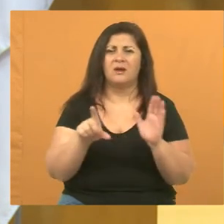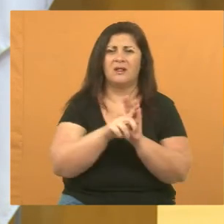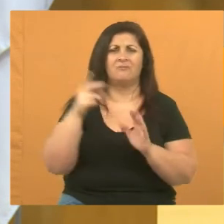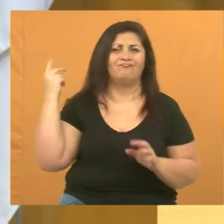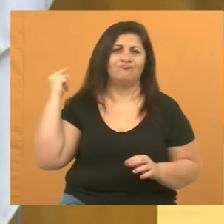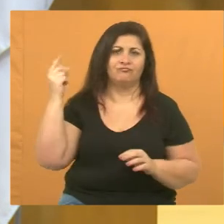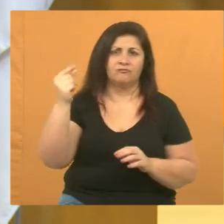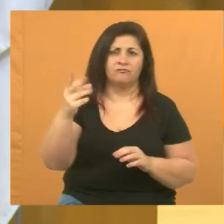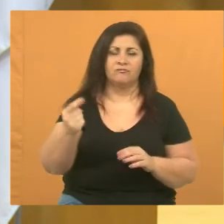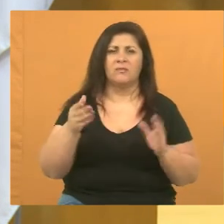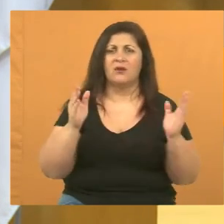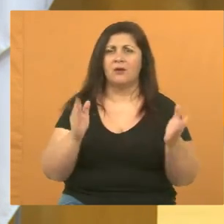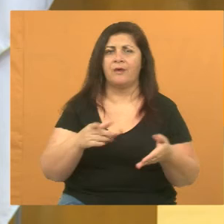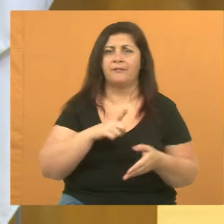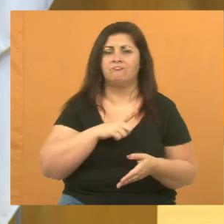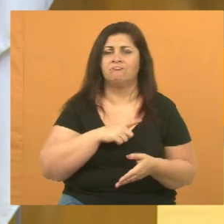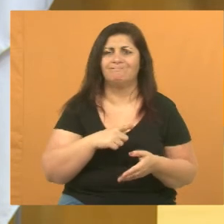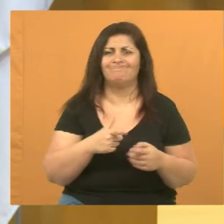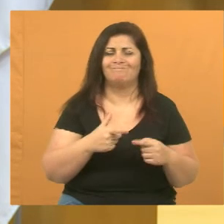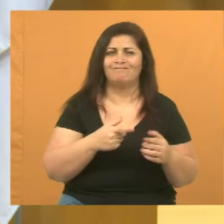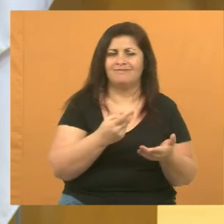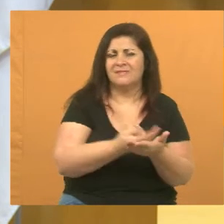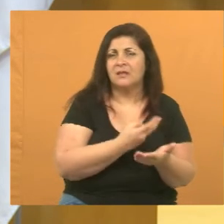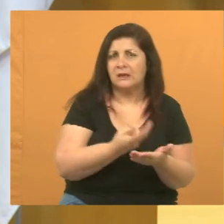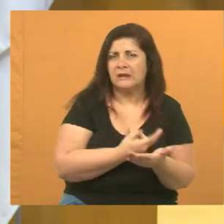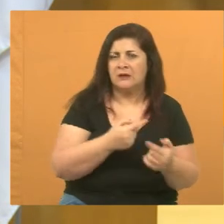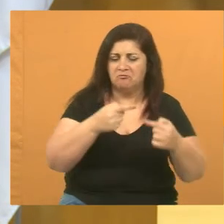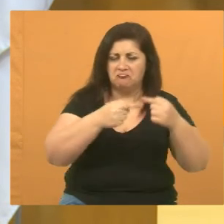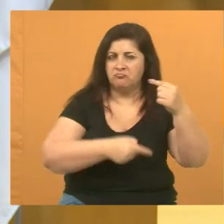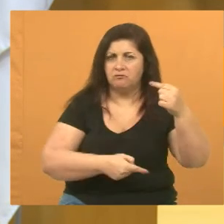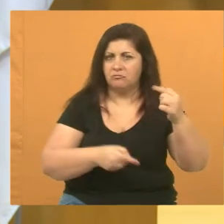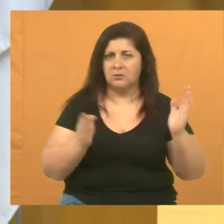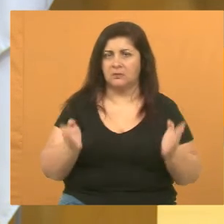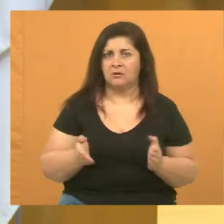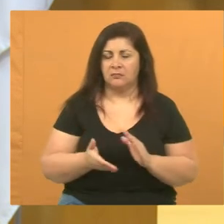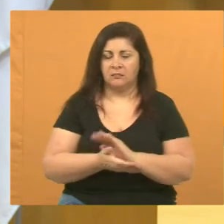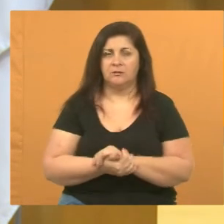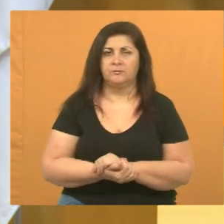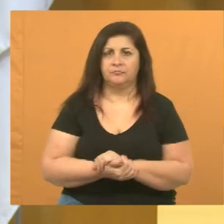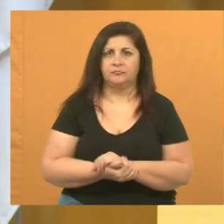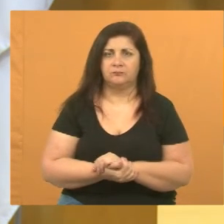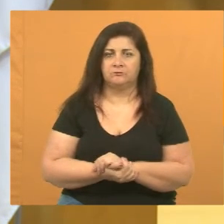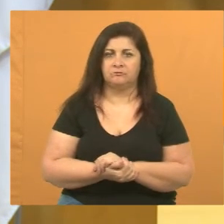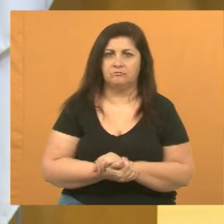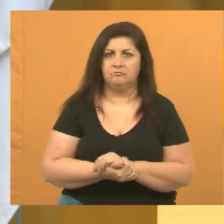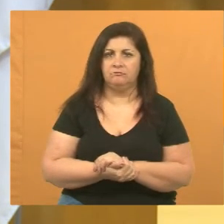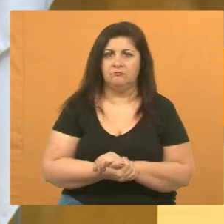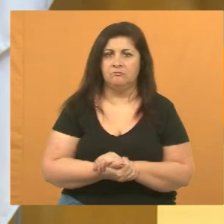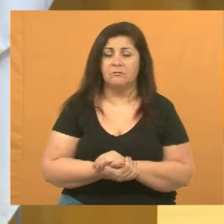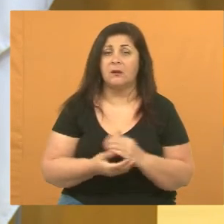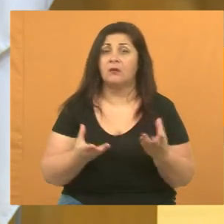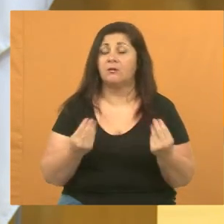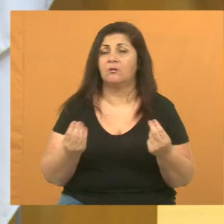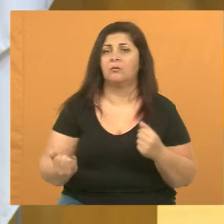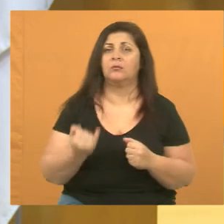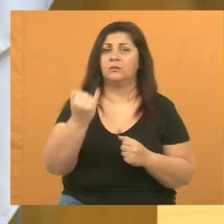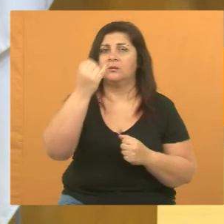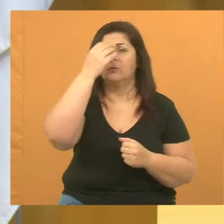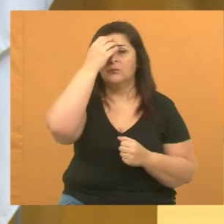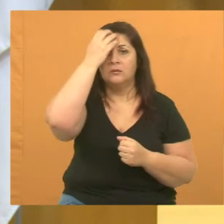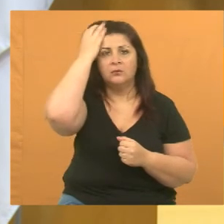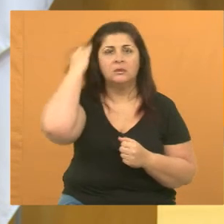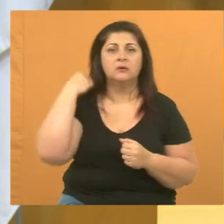antiga, já se encontrava em desconformidade com a realidade do município, tornando-se de suma importância